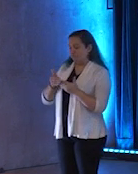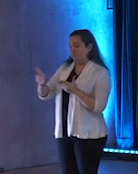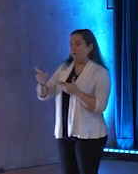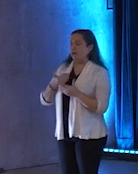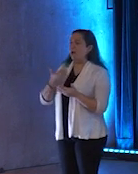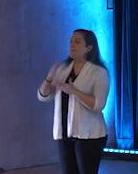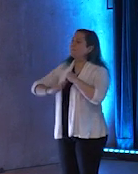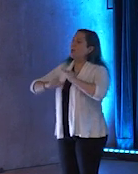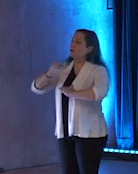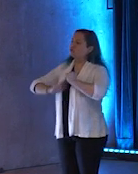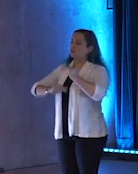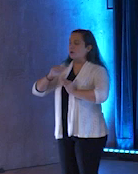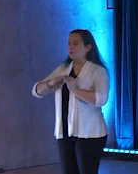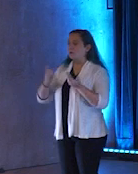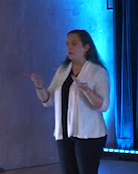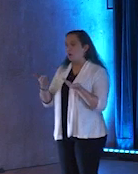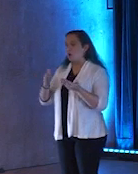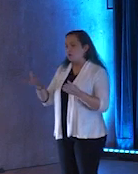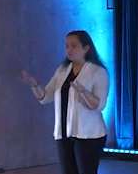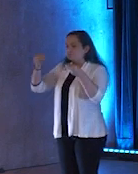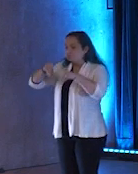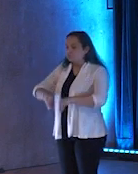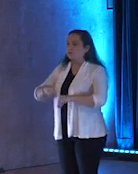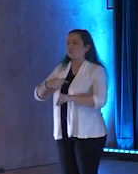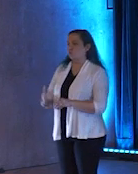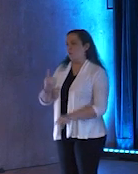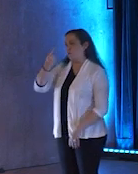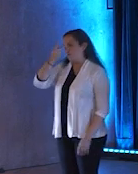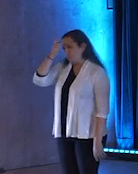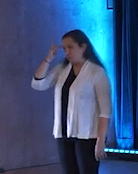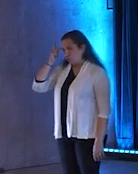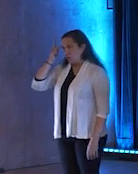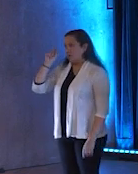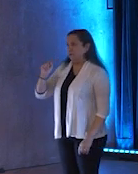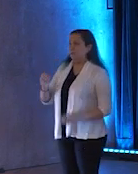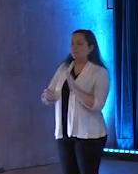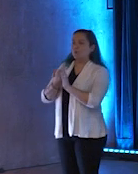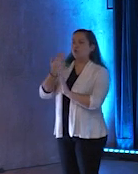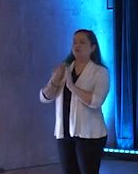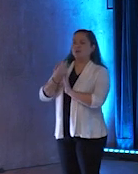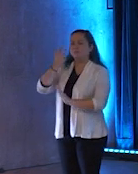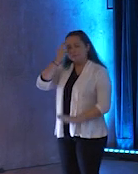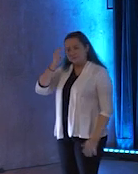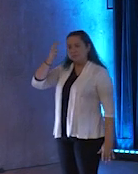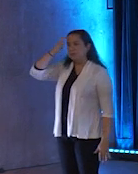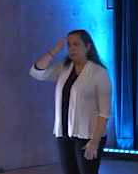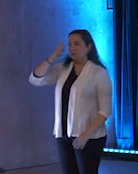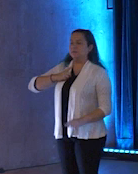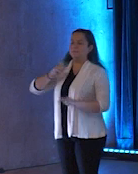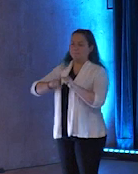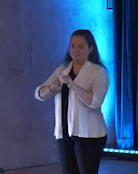essa prática se via agora integrada num único indivíduo, que produzia intelectual